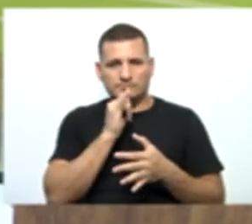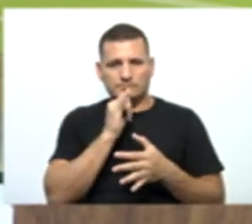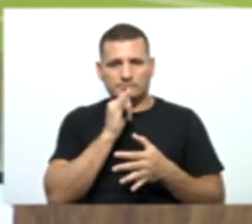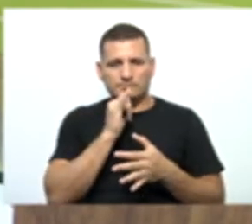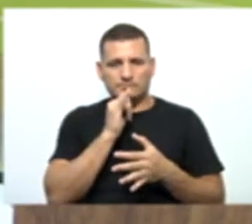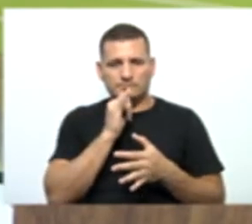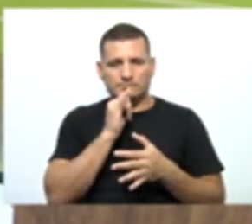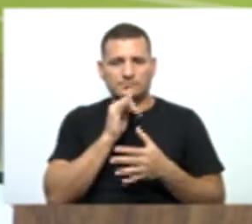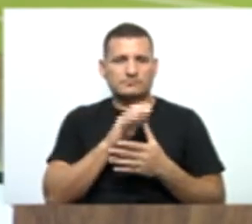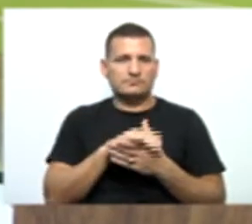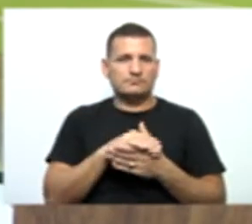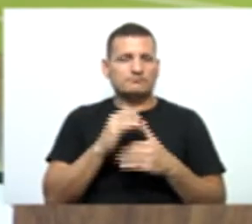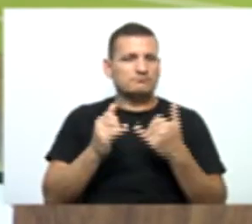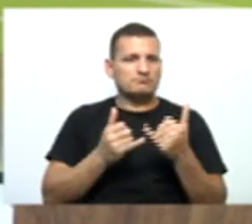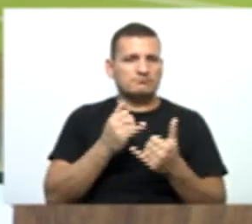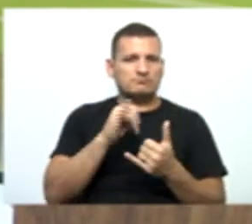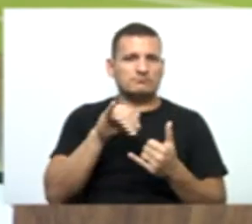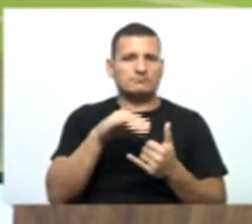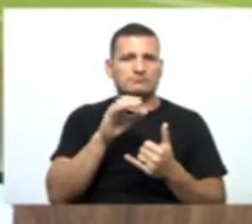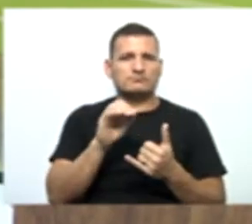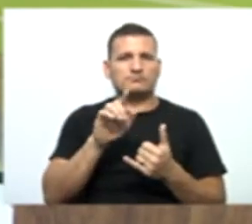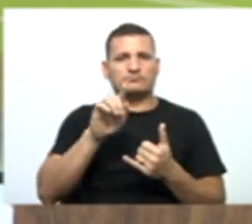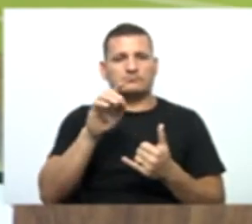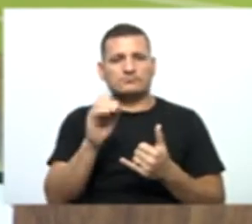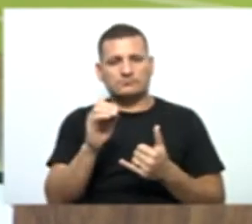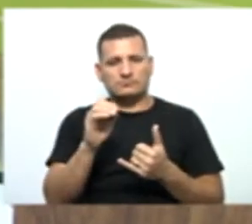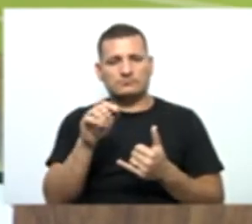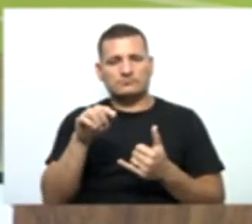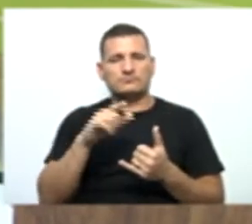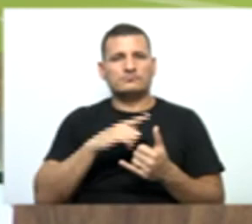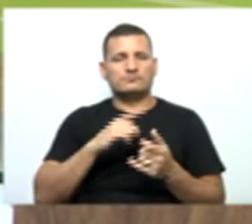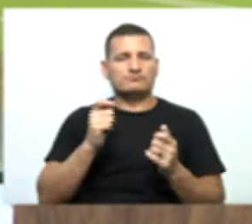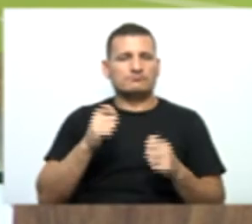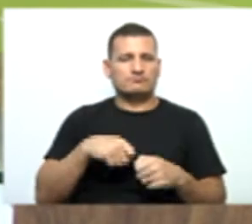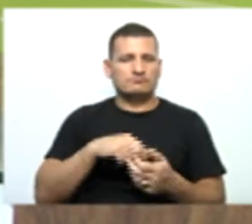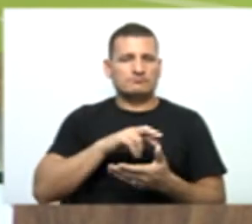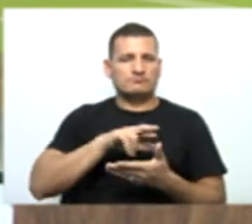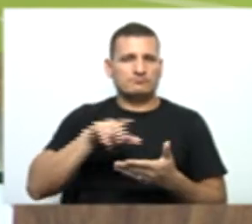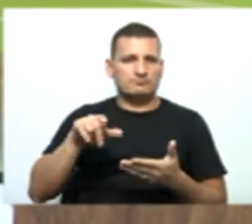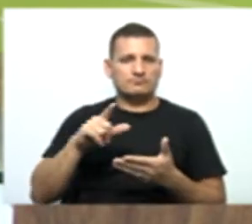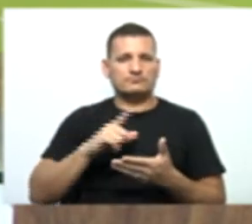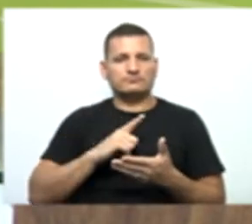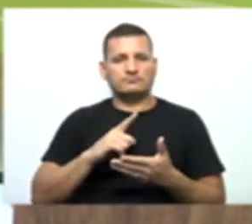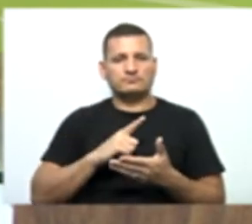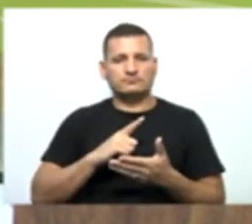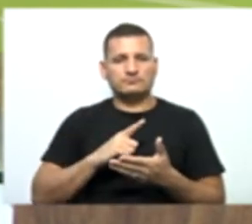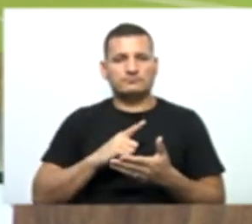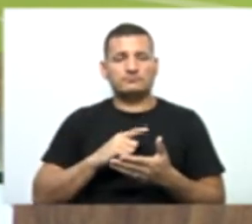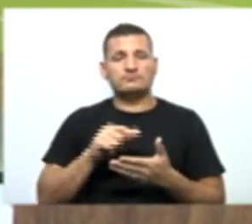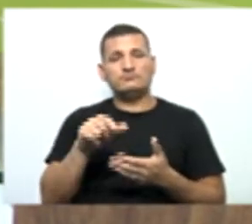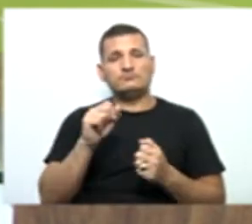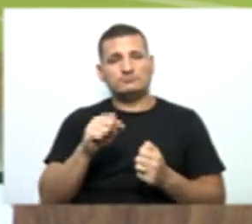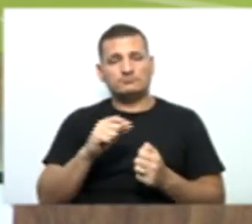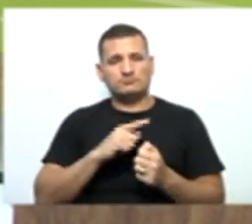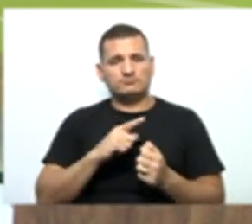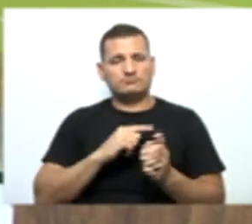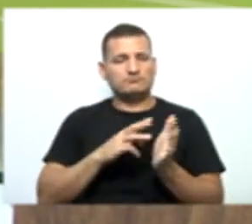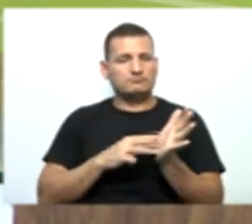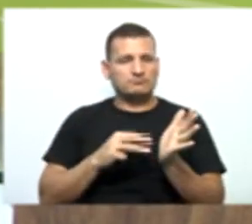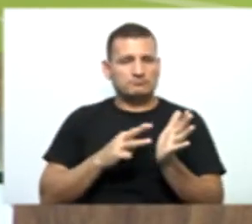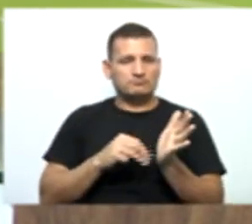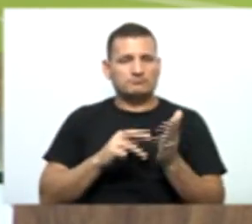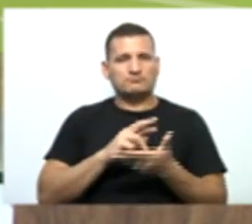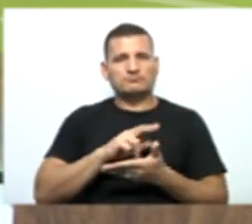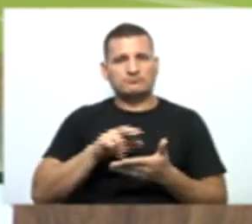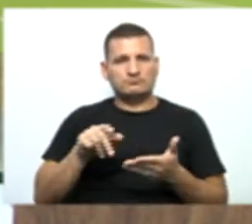um jogo, o jogo abre muitas possibilidades, né? Então pode ter muitos métodos. Então